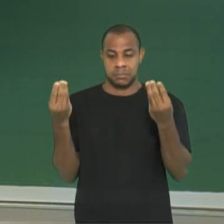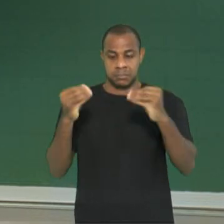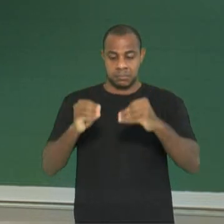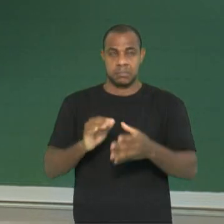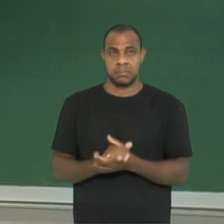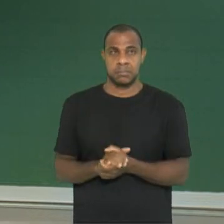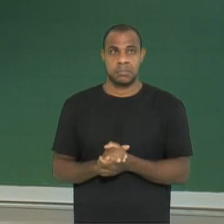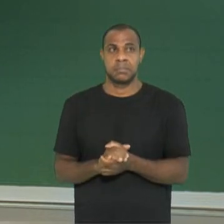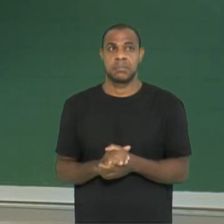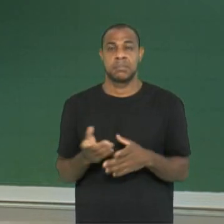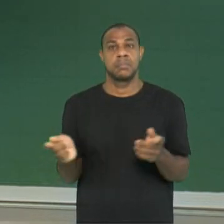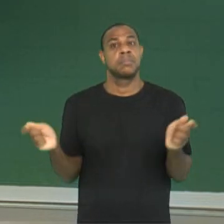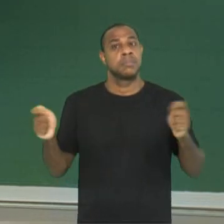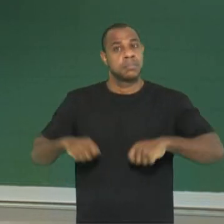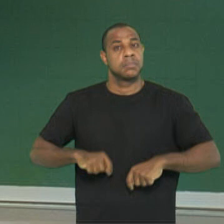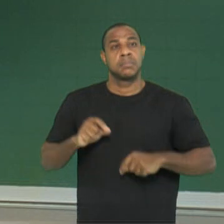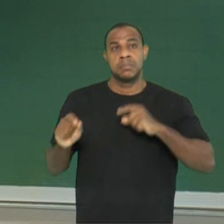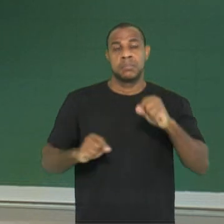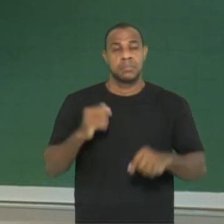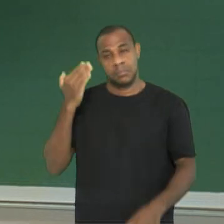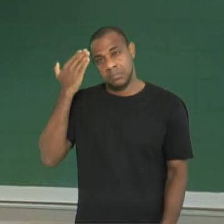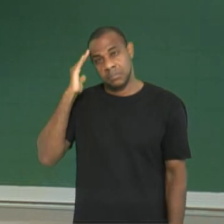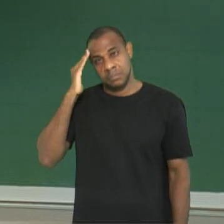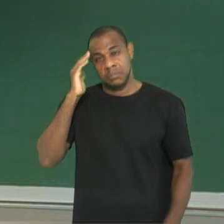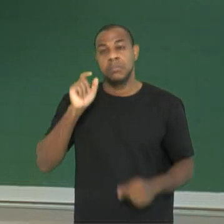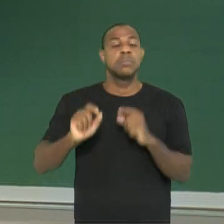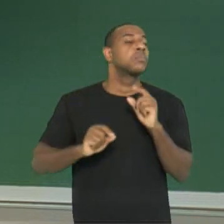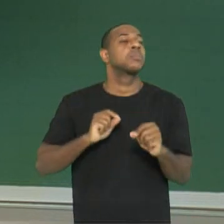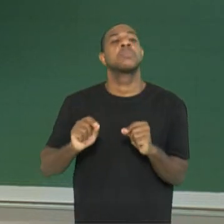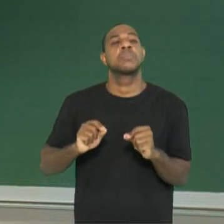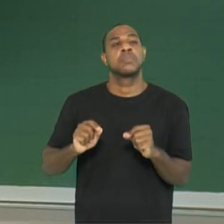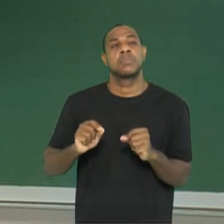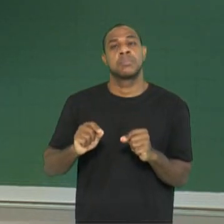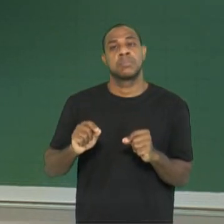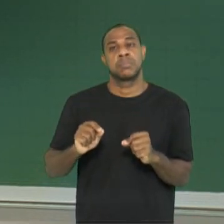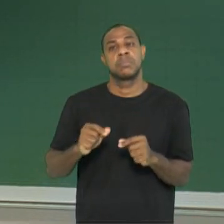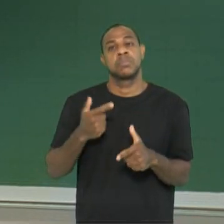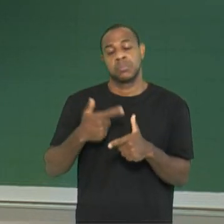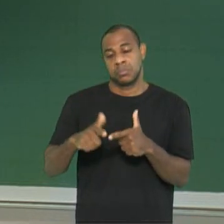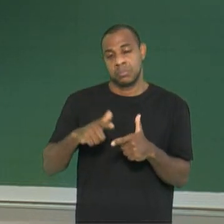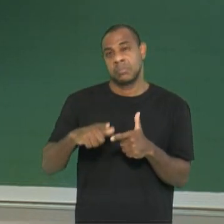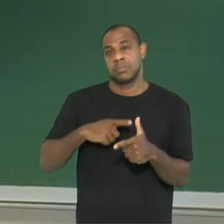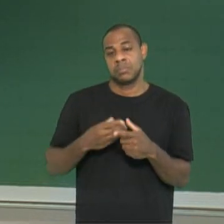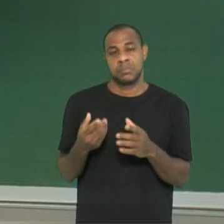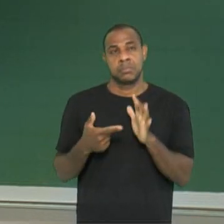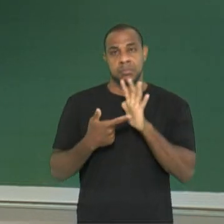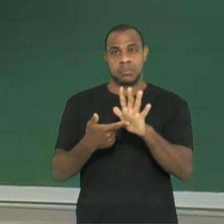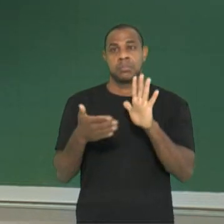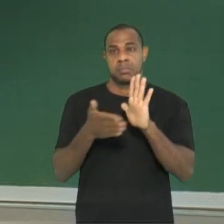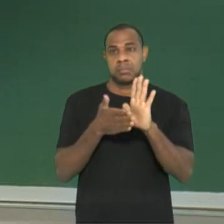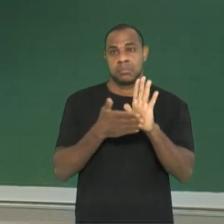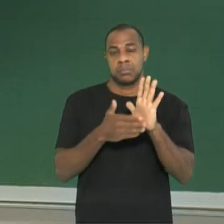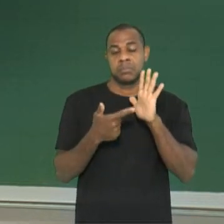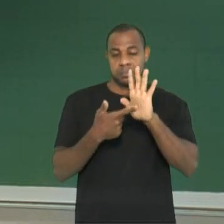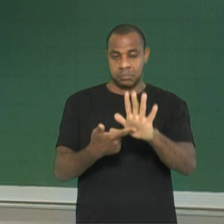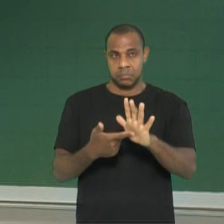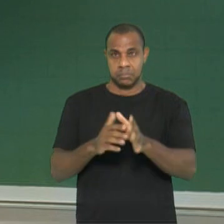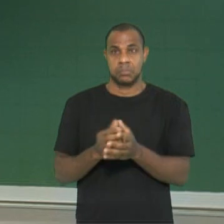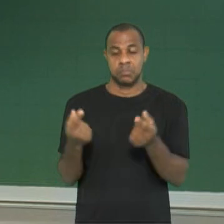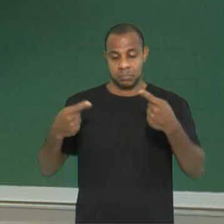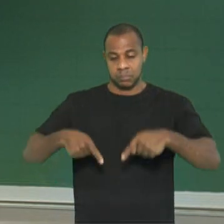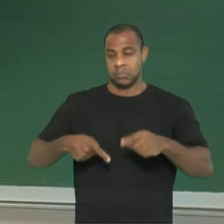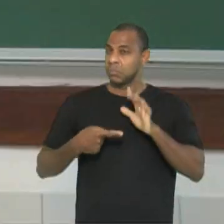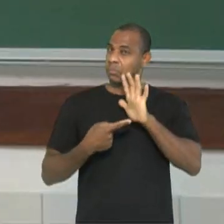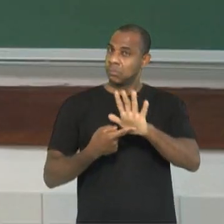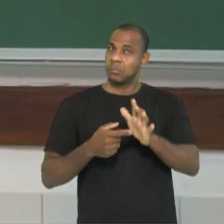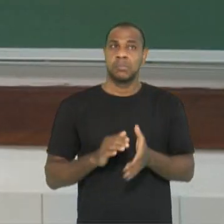a fim de possibilitar o entendimento da situação que está sendo proposta, do exercício e do desafio que está sendo